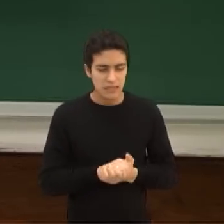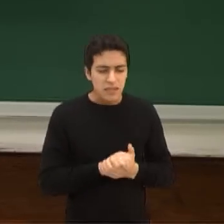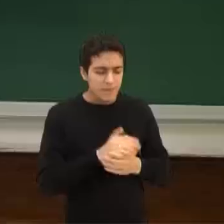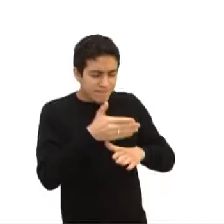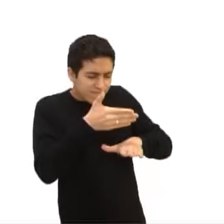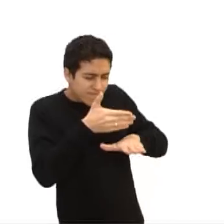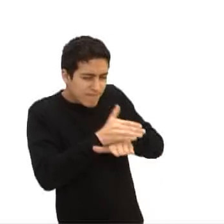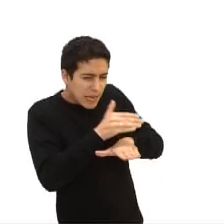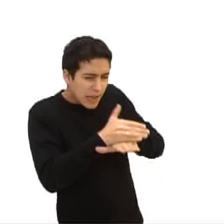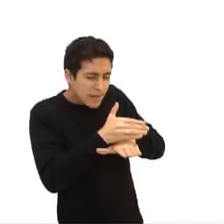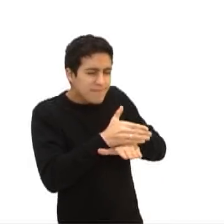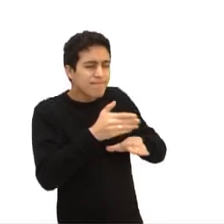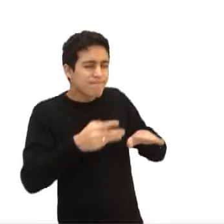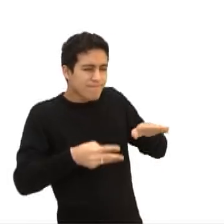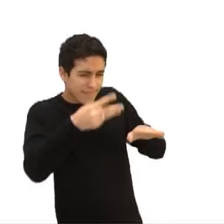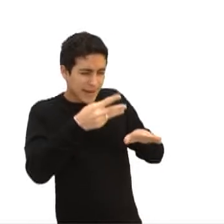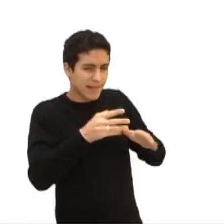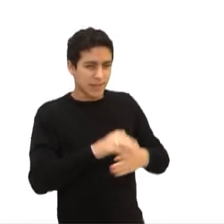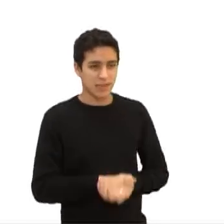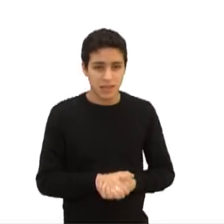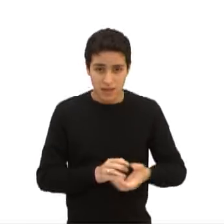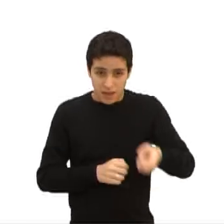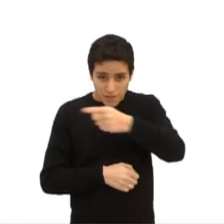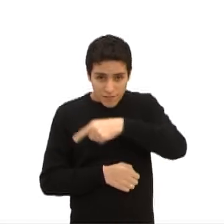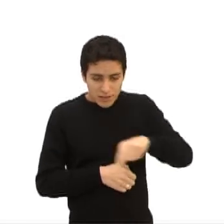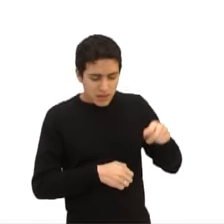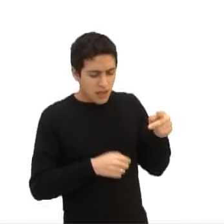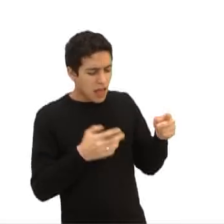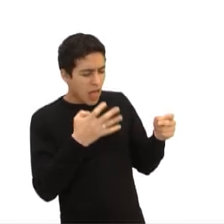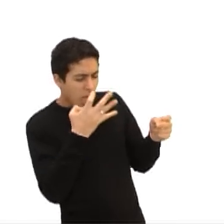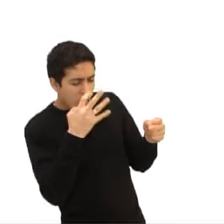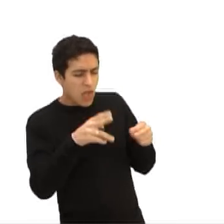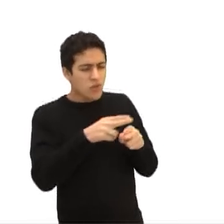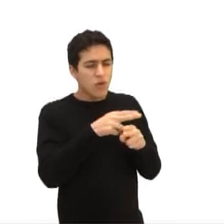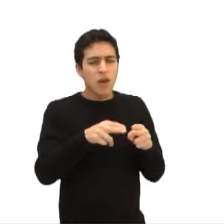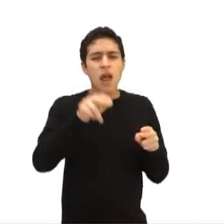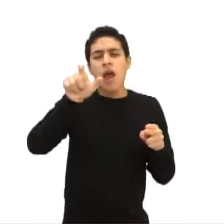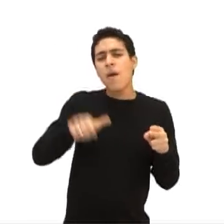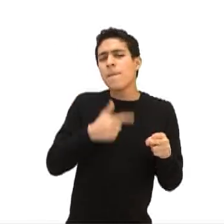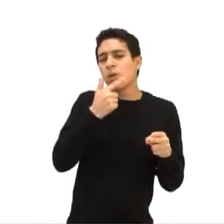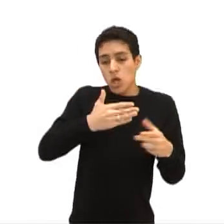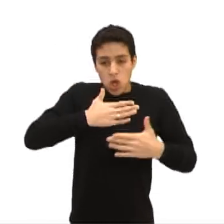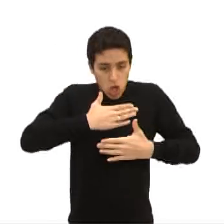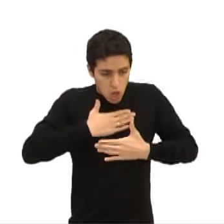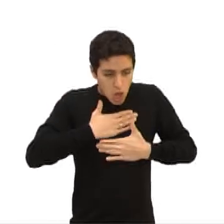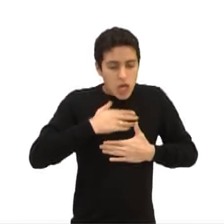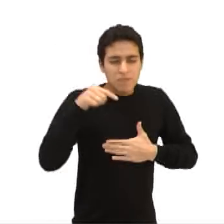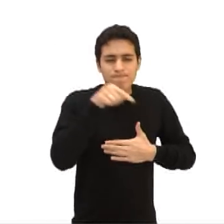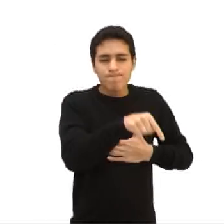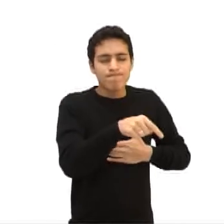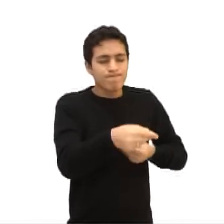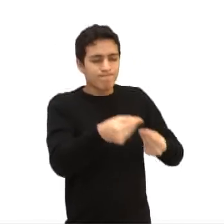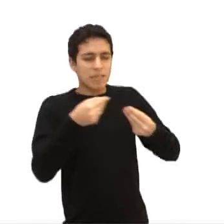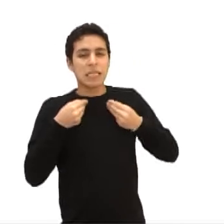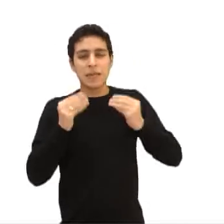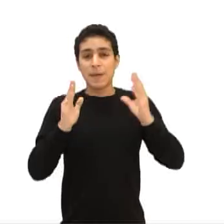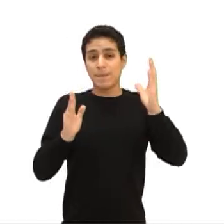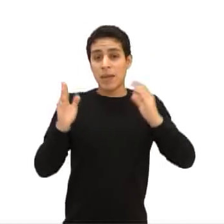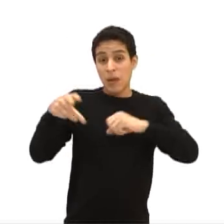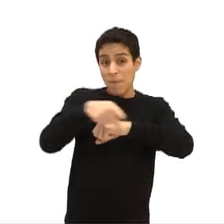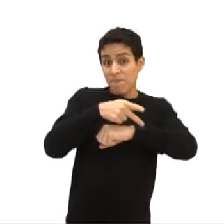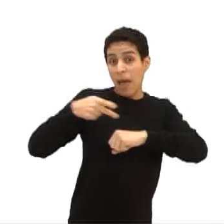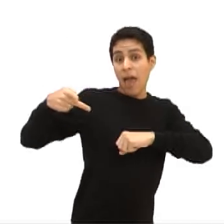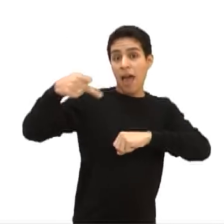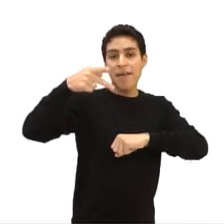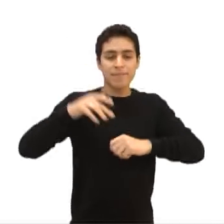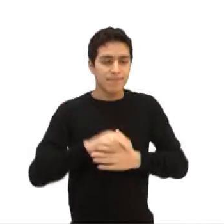Praticando 3. Observe o chocolate que André gosta de ganhar na Páscoa. Ele tem a